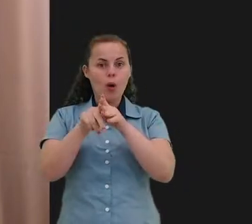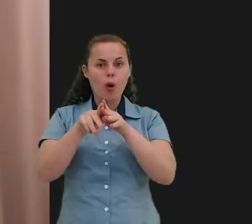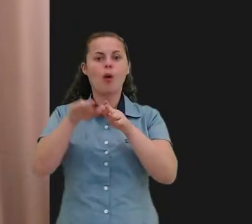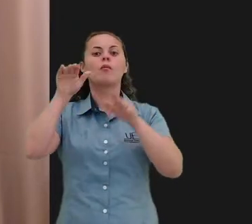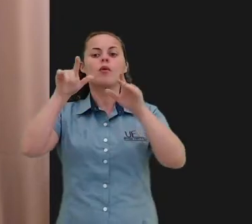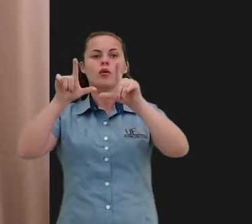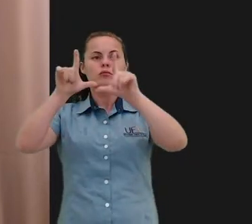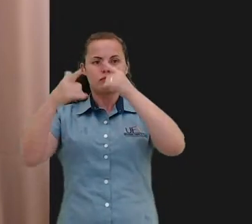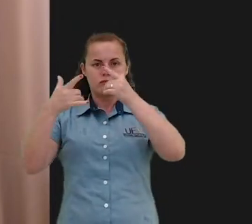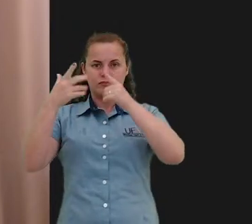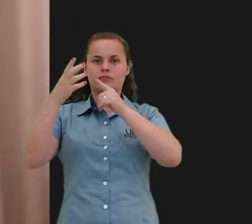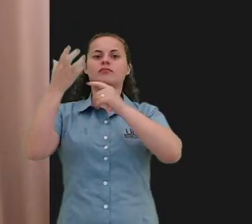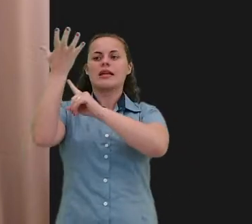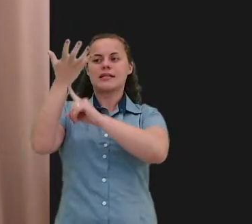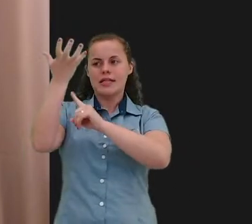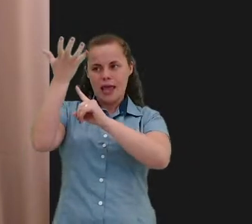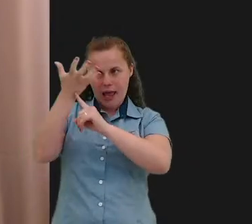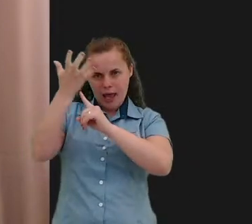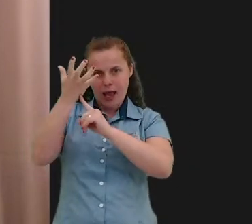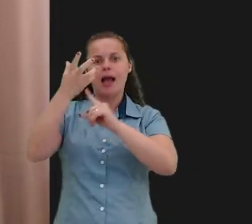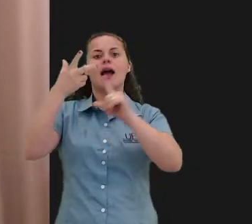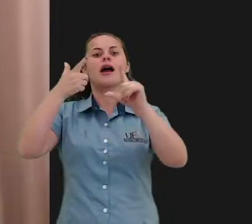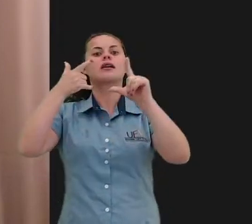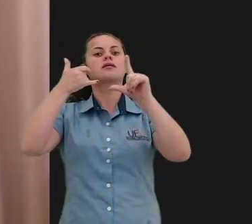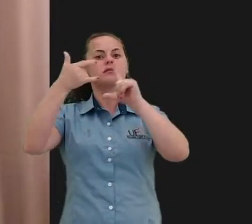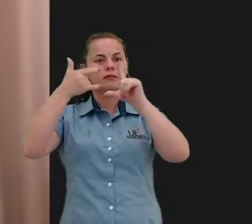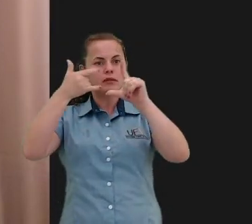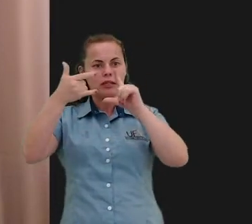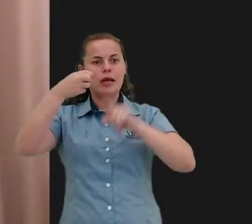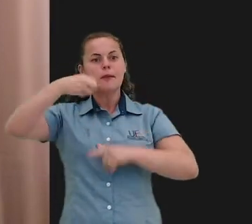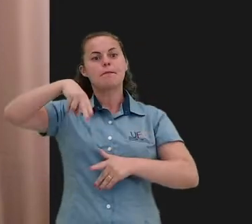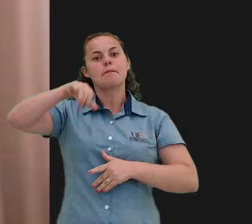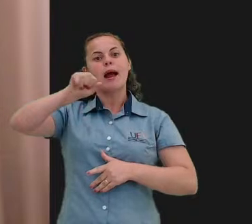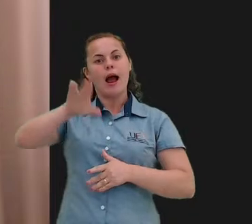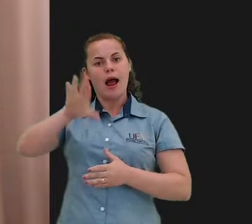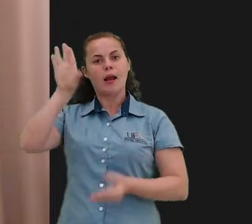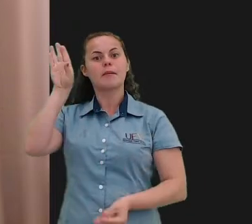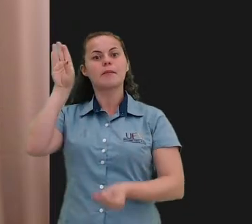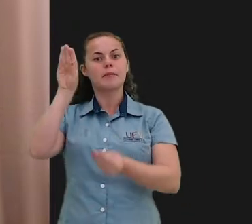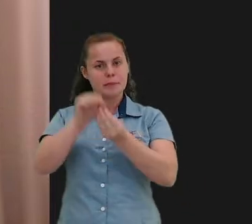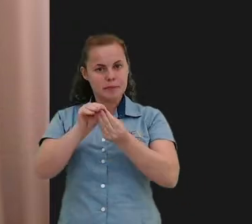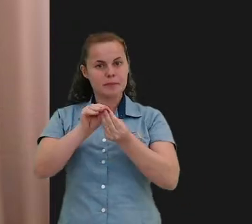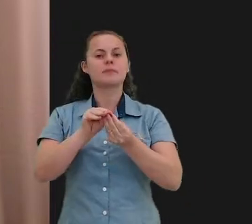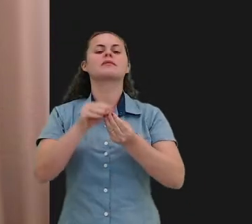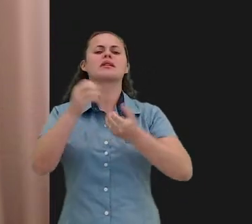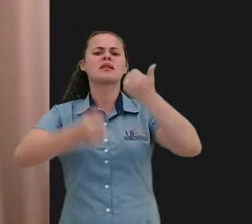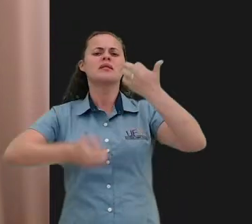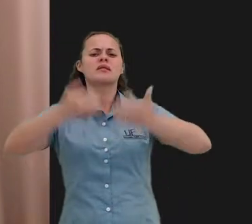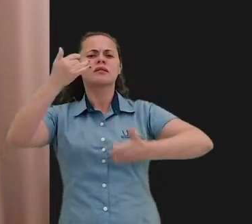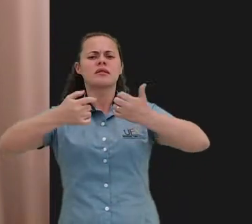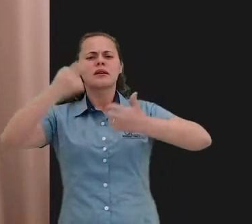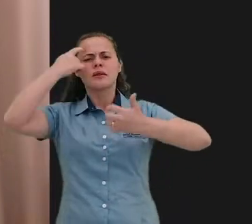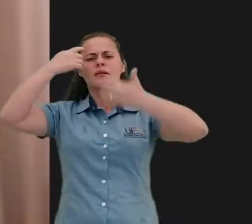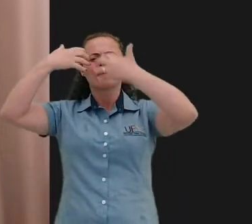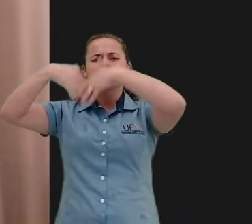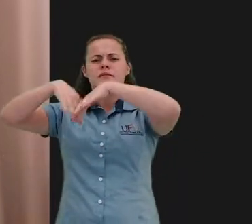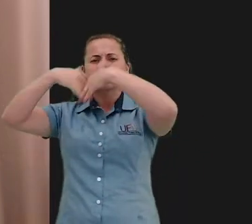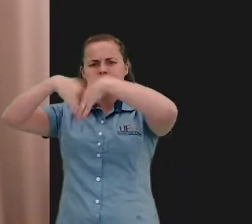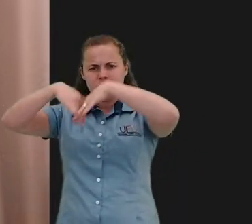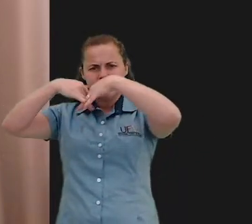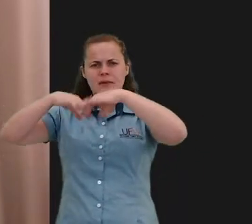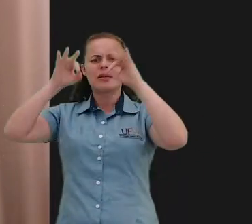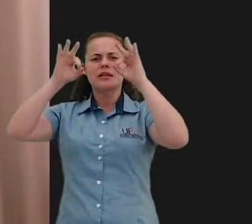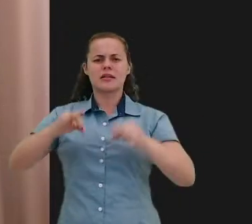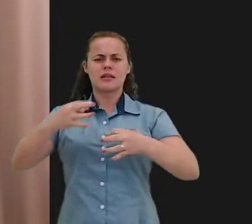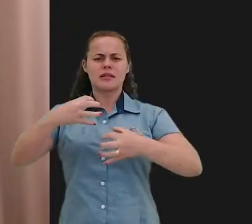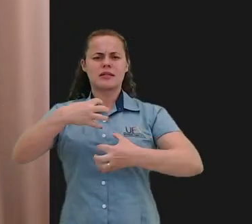e do Marlon, que irá mediar a palestra de encerramento. Minha fala refletirá, com certeza, o sentimento de toda